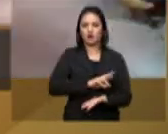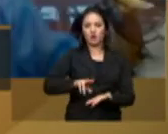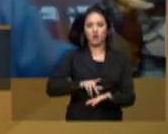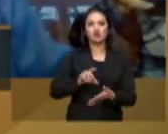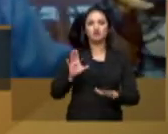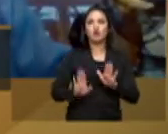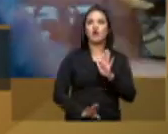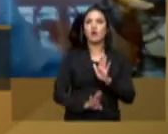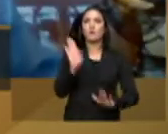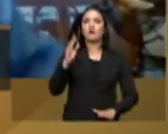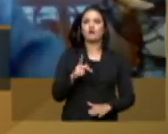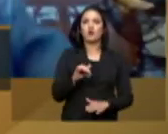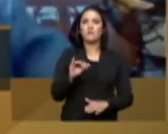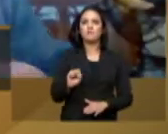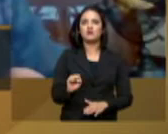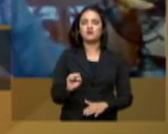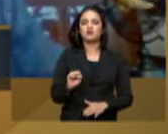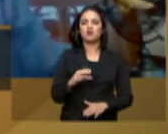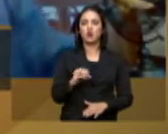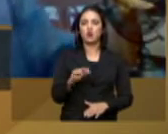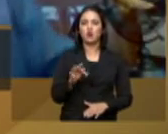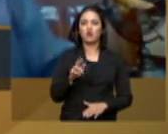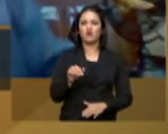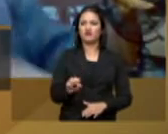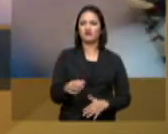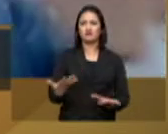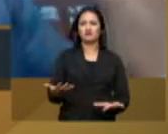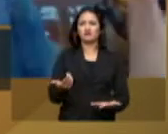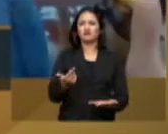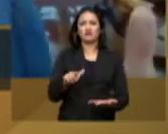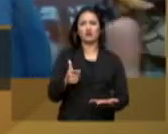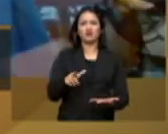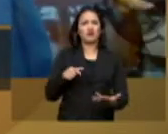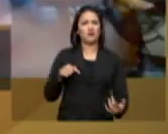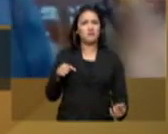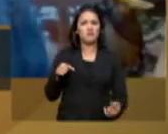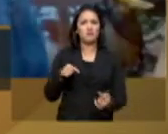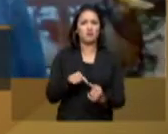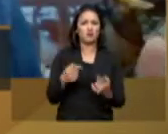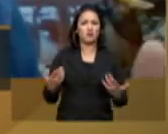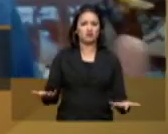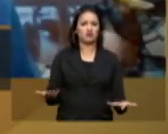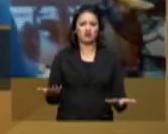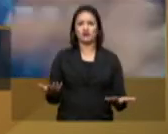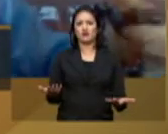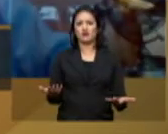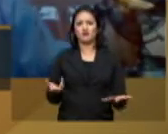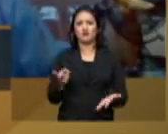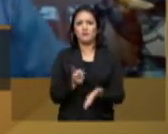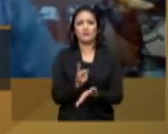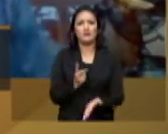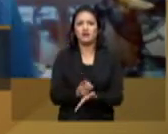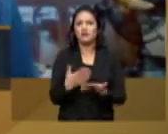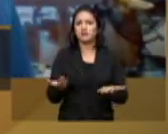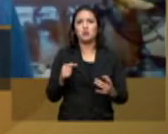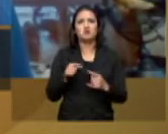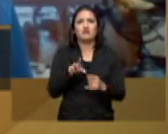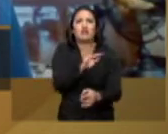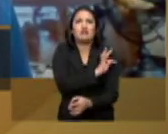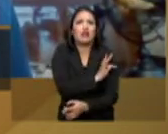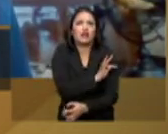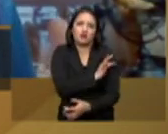só em uma receita financeira não tem nenhuma questão de densidade normativa mais ampla por razões